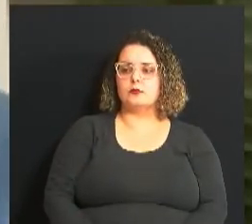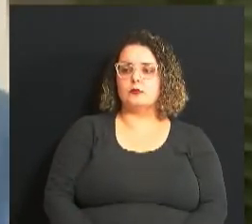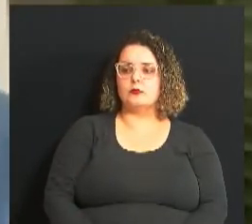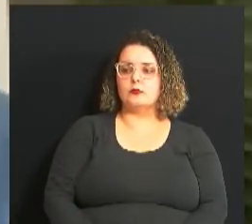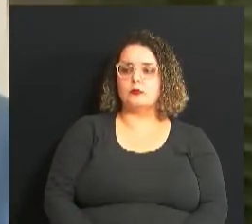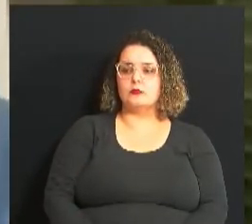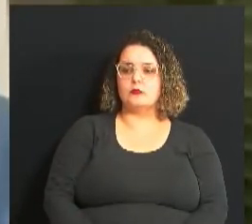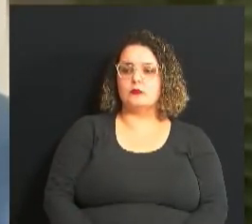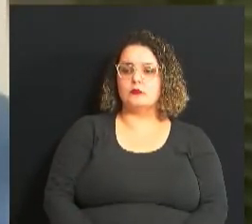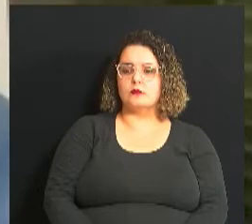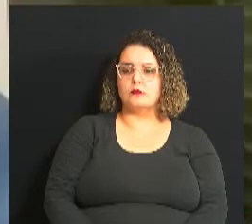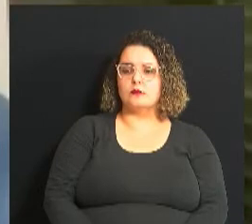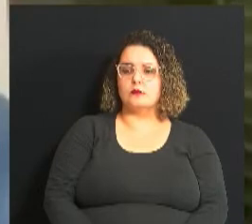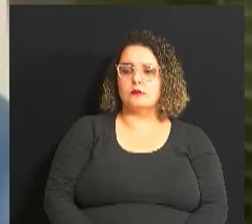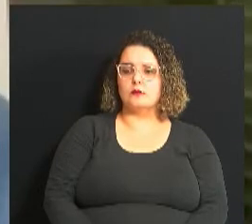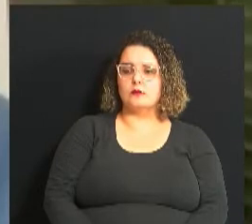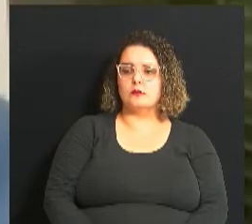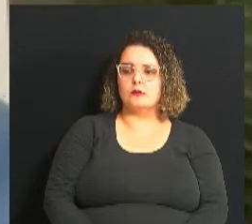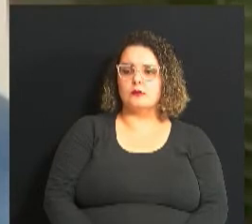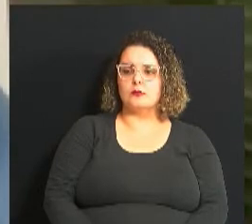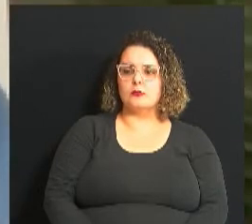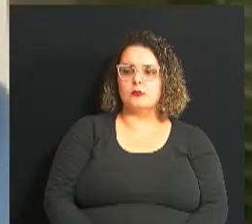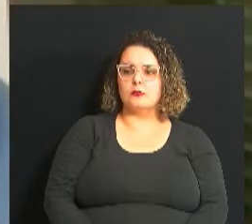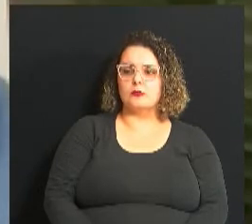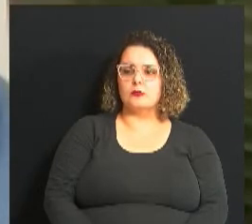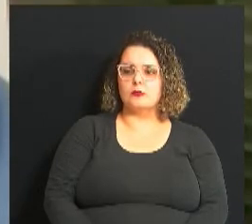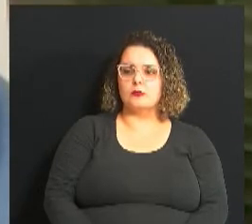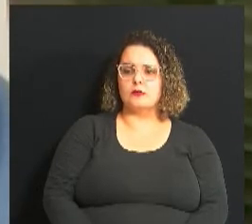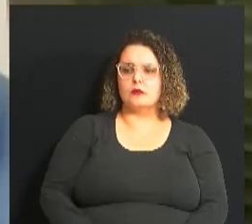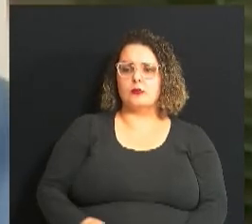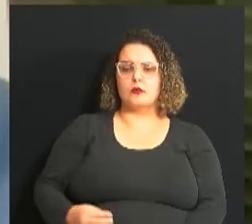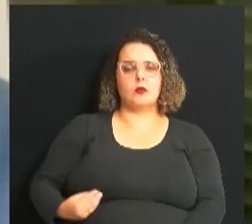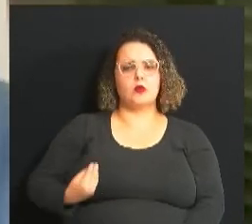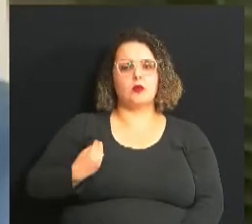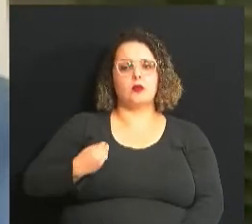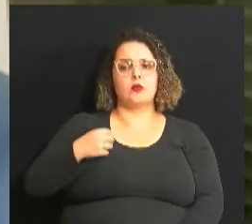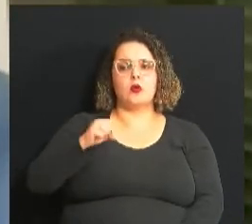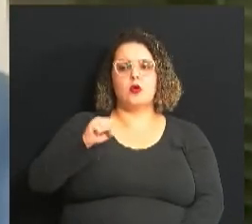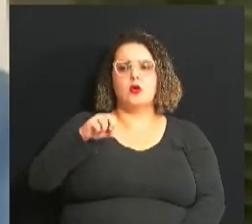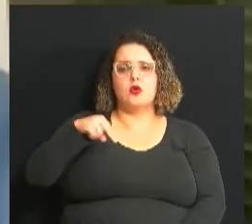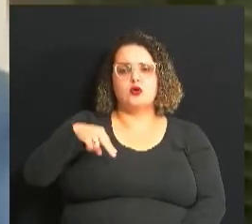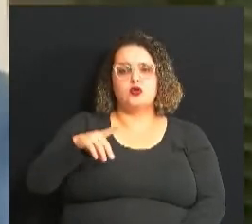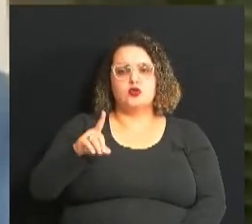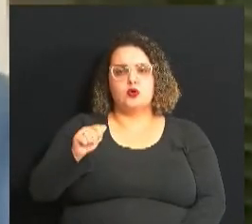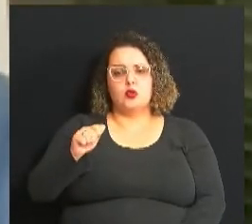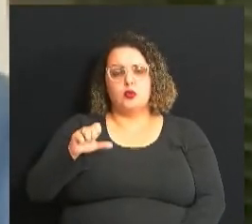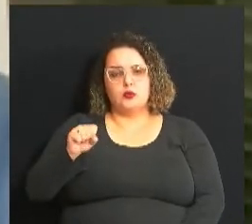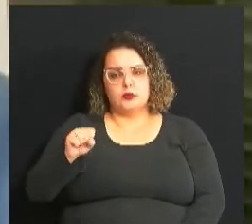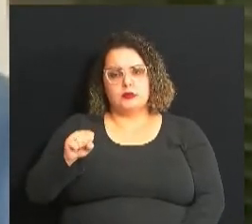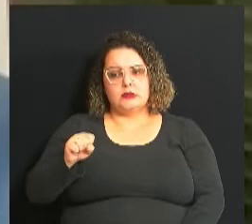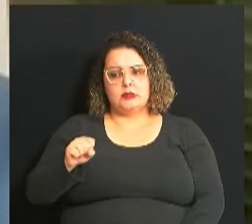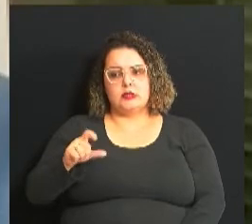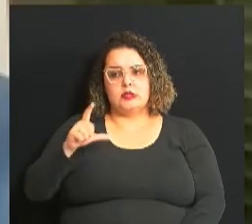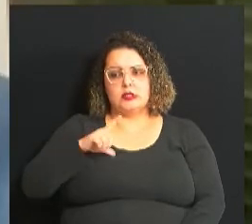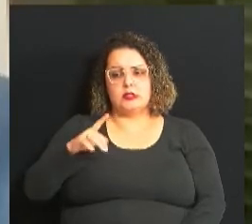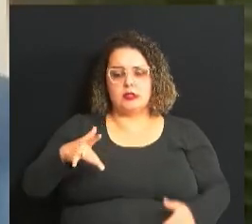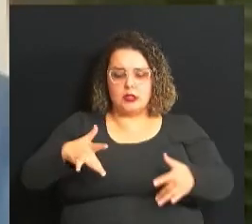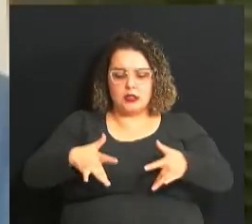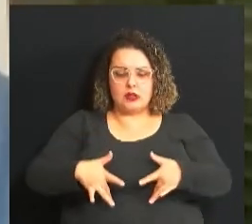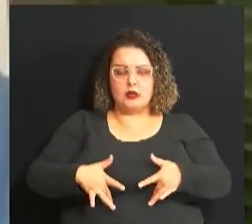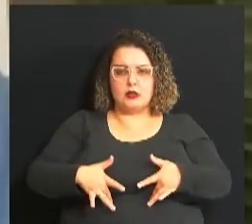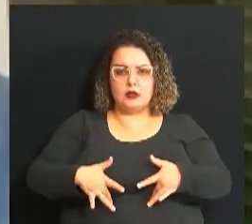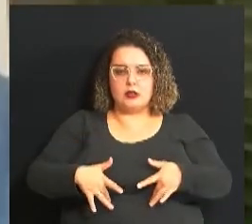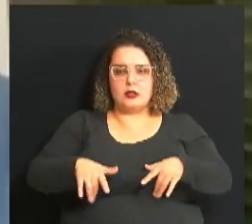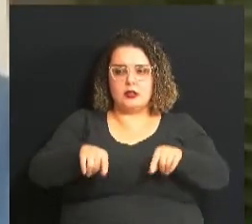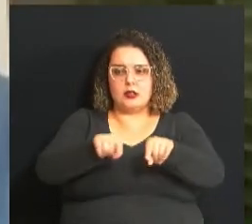essa sonda que coloca no pênis ou na bexiga, né? Pacientes sondados. A gente vê muito menos mulheres com isso,